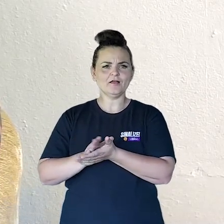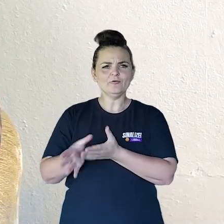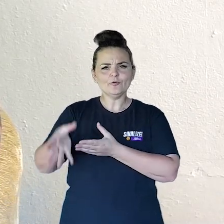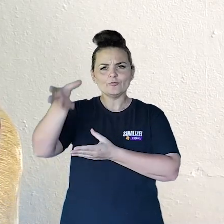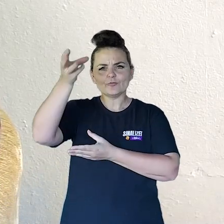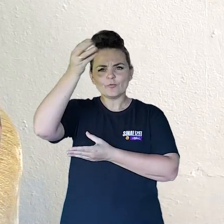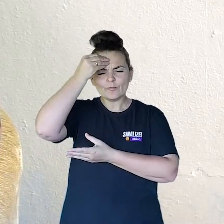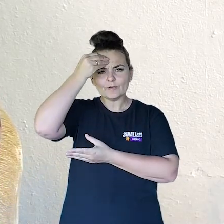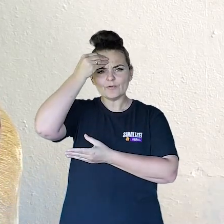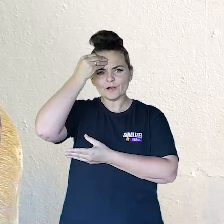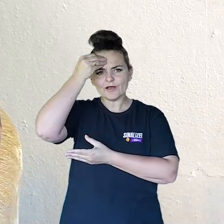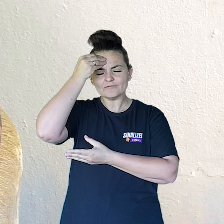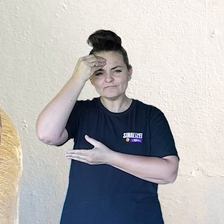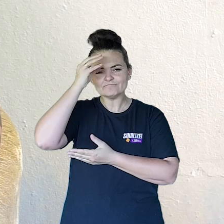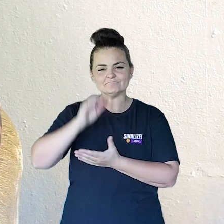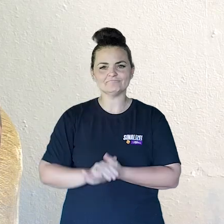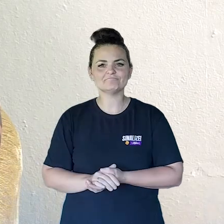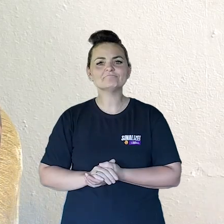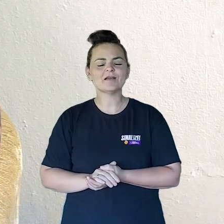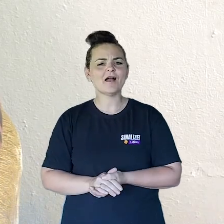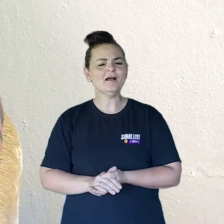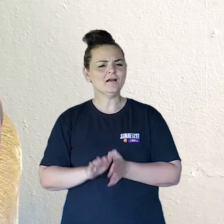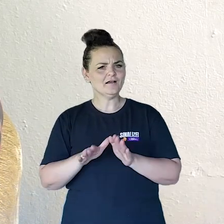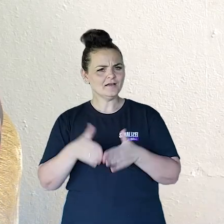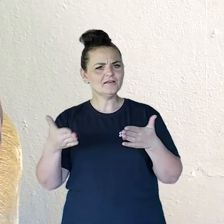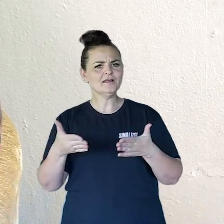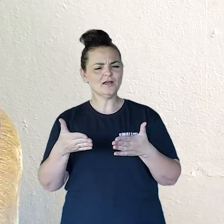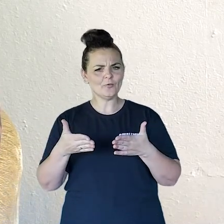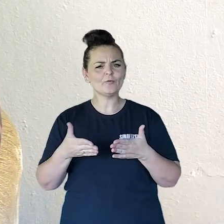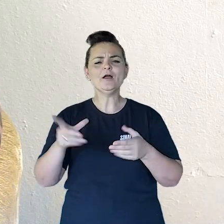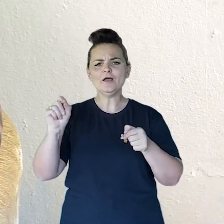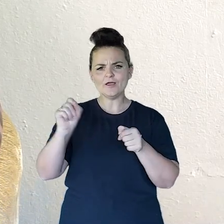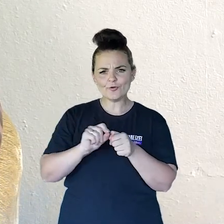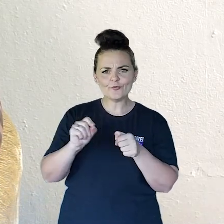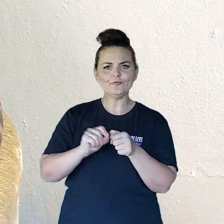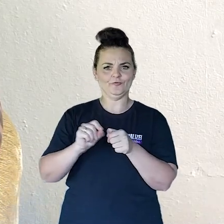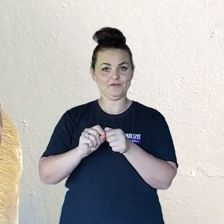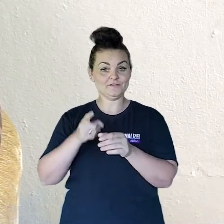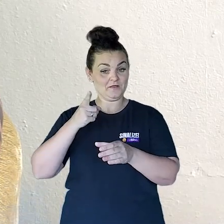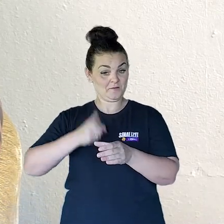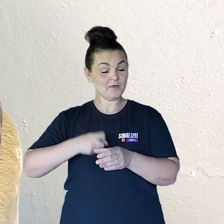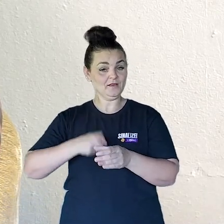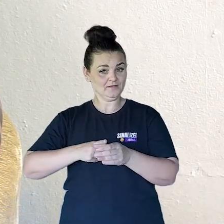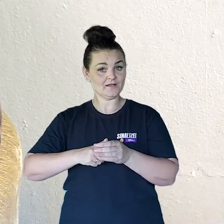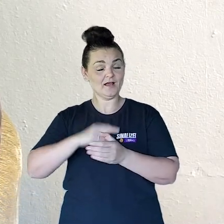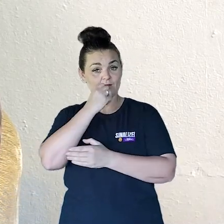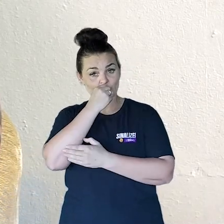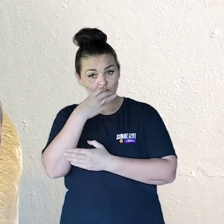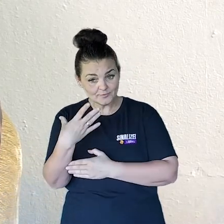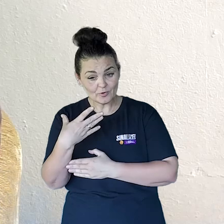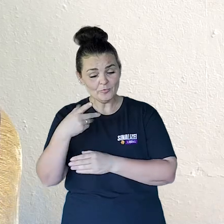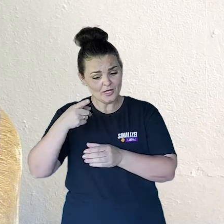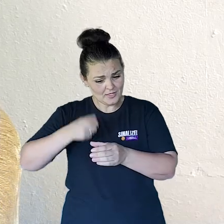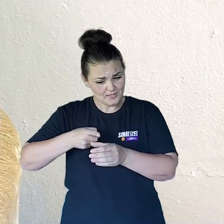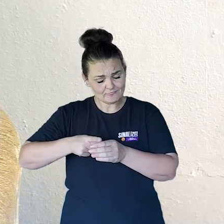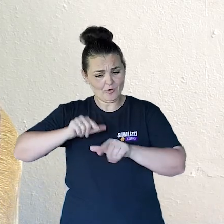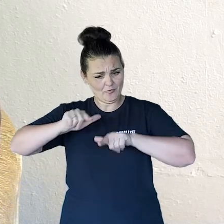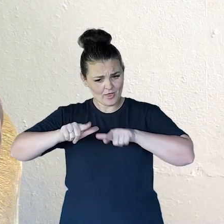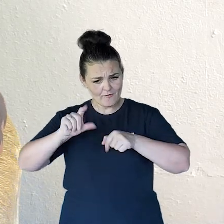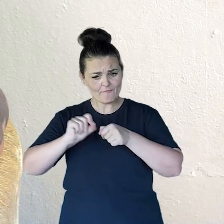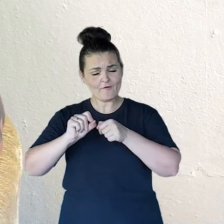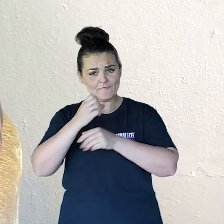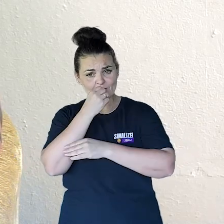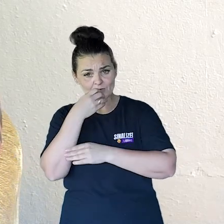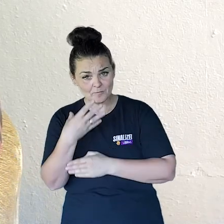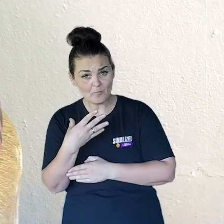falei, acho que eu construí alguma coisa aqui, acho que vai dar para a gente aproveitar disso e buscar saber, porque é no momento desse que